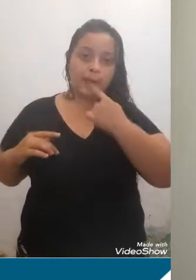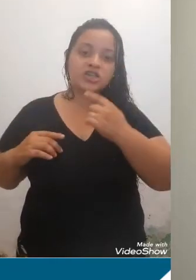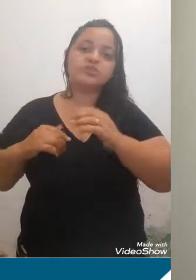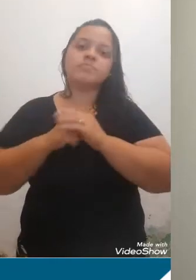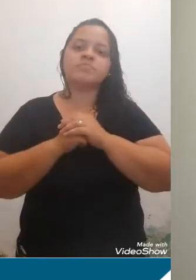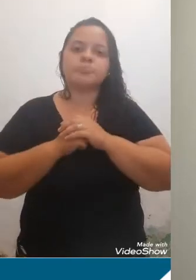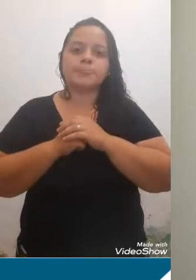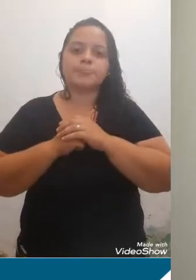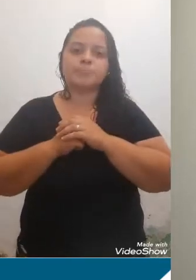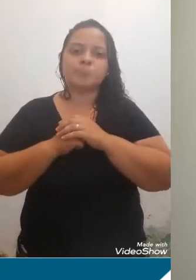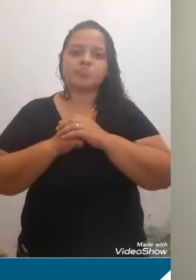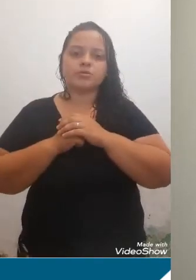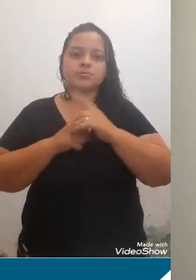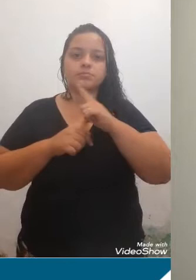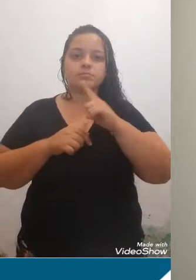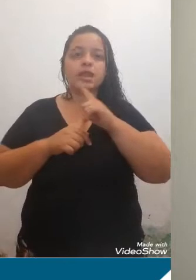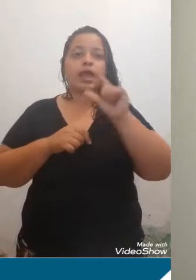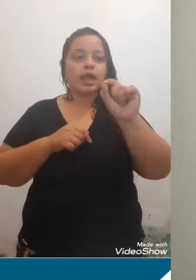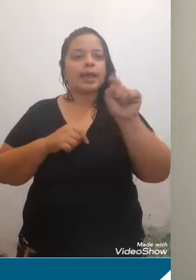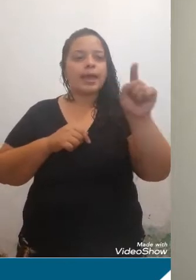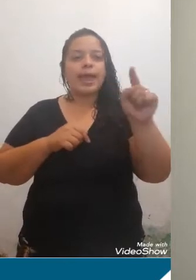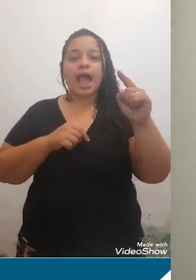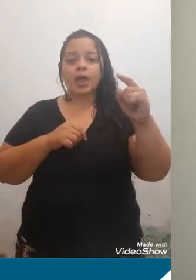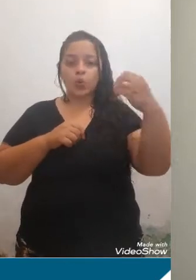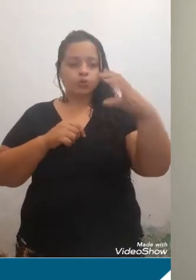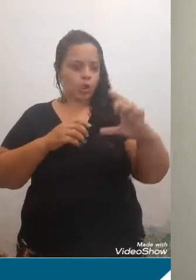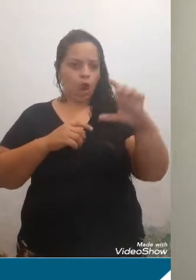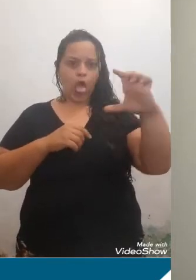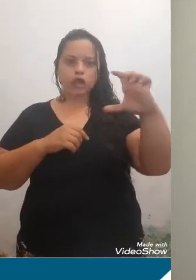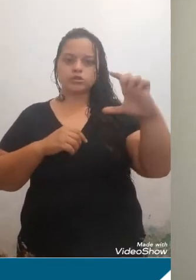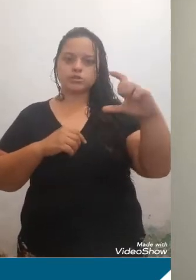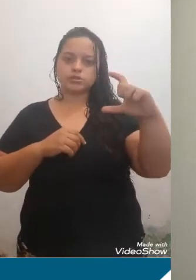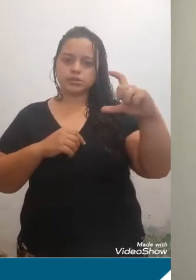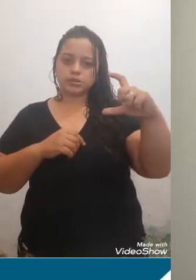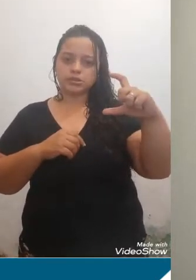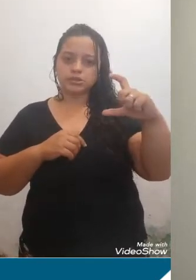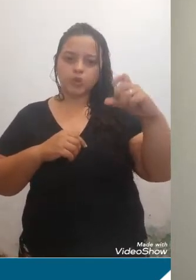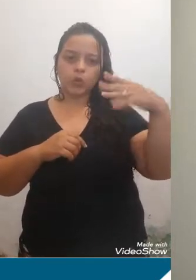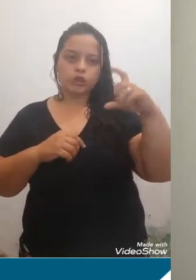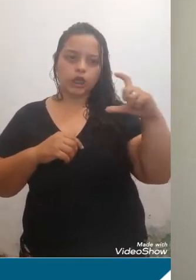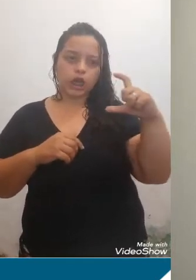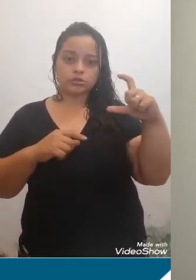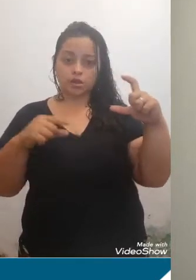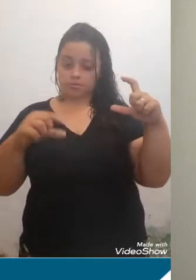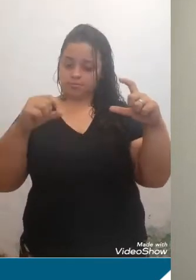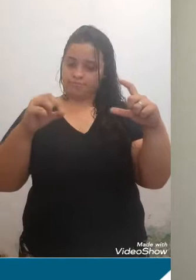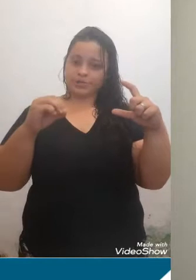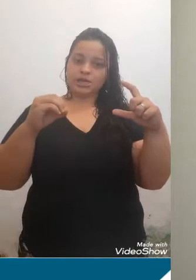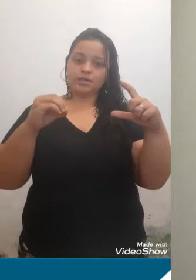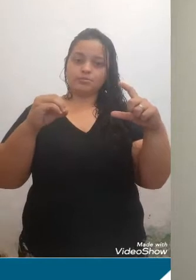que é a figura de baixo, você pode ver que a fonte luminosa é bem grande em relação ao anteparo aí,